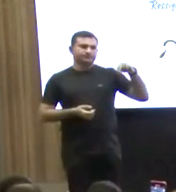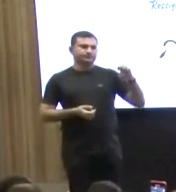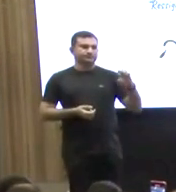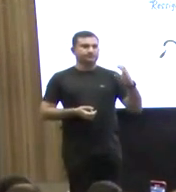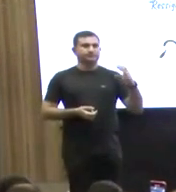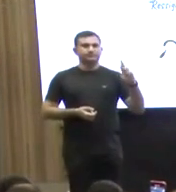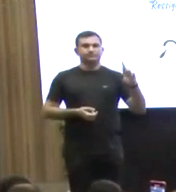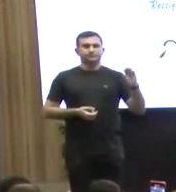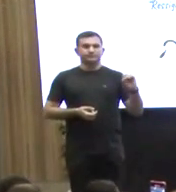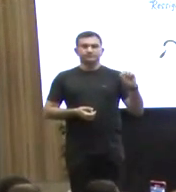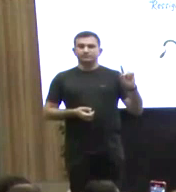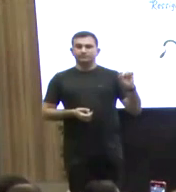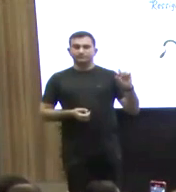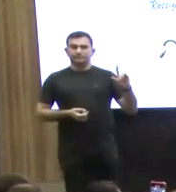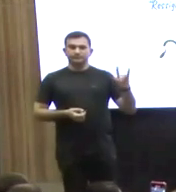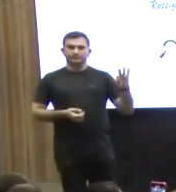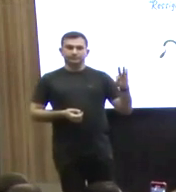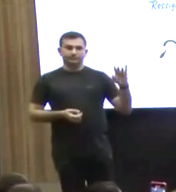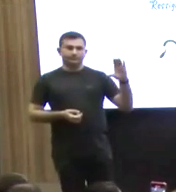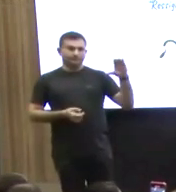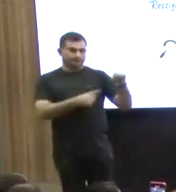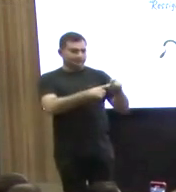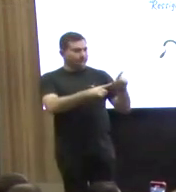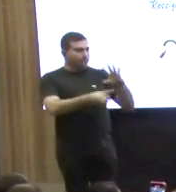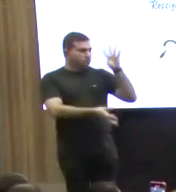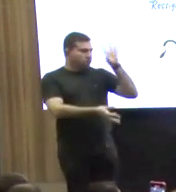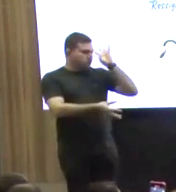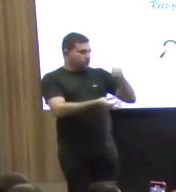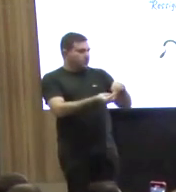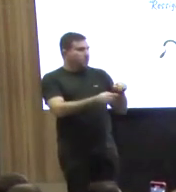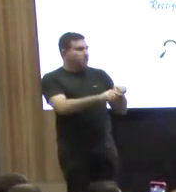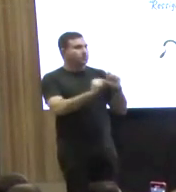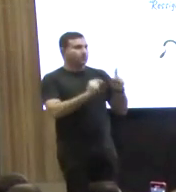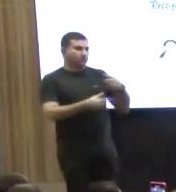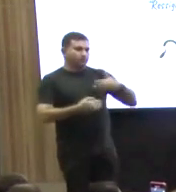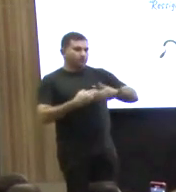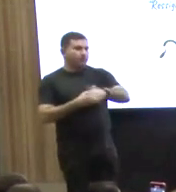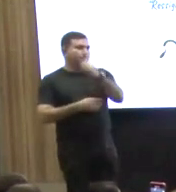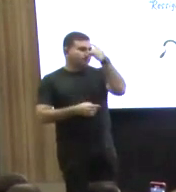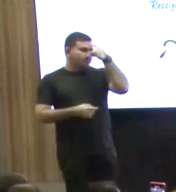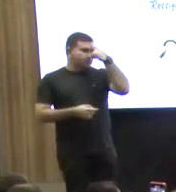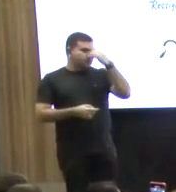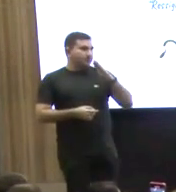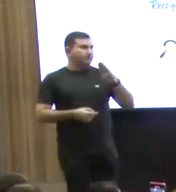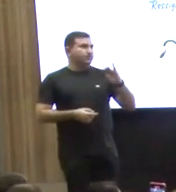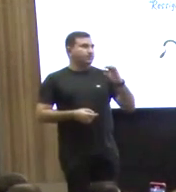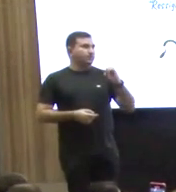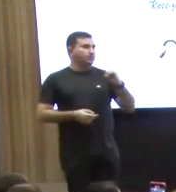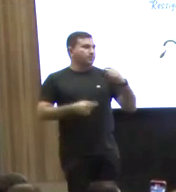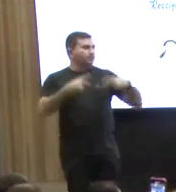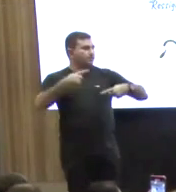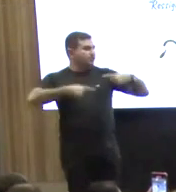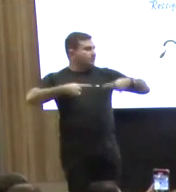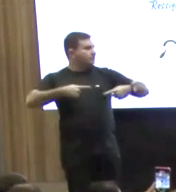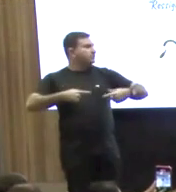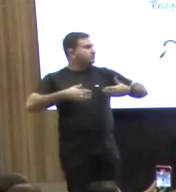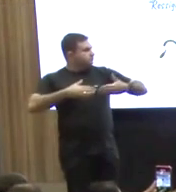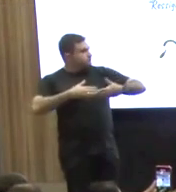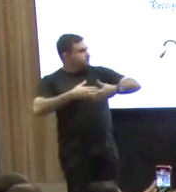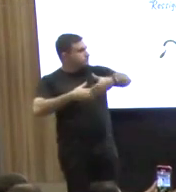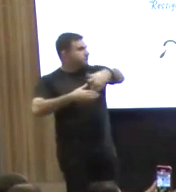nós o compromisso com a vida e vida com dignidade. Então, se